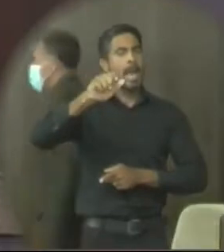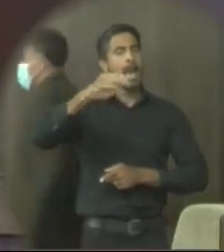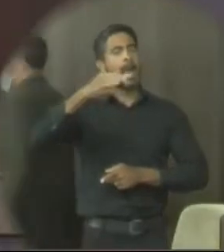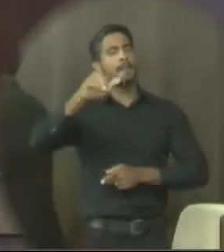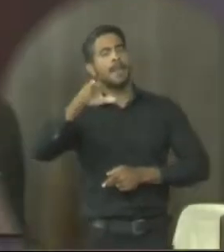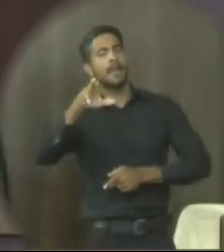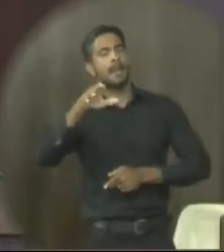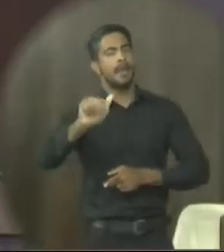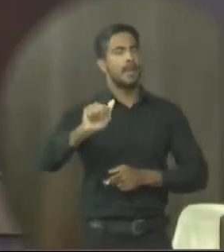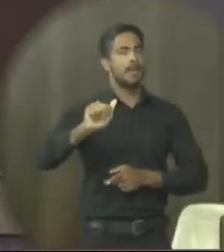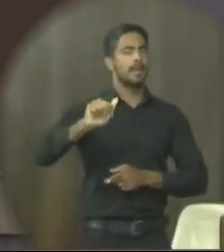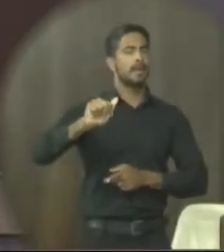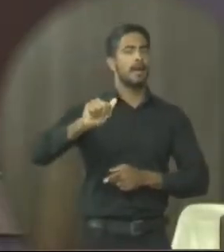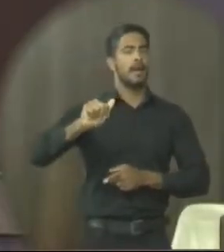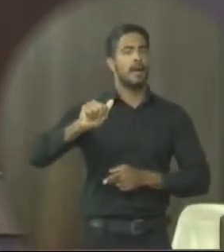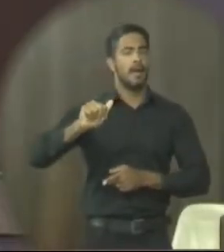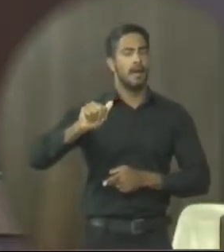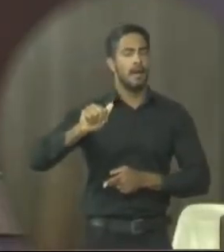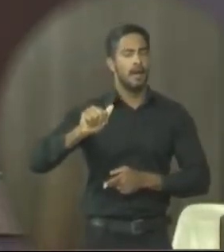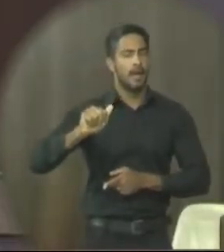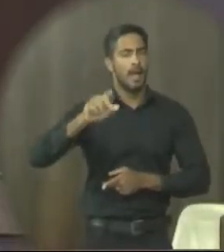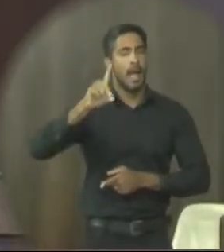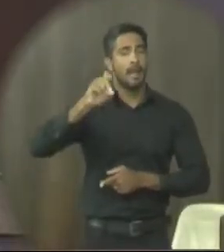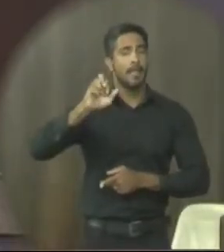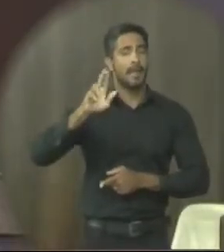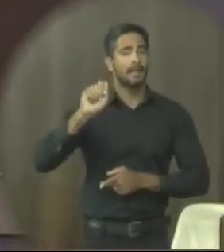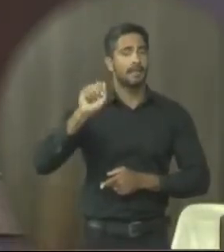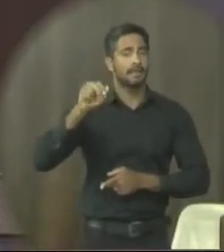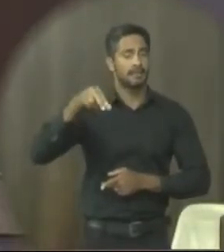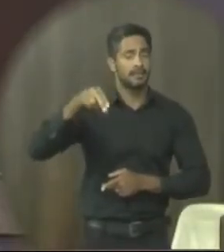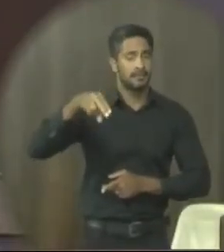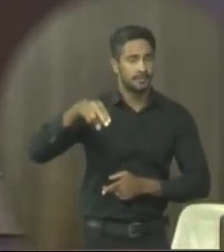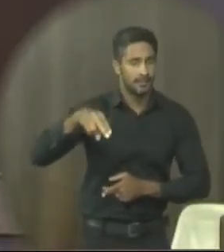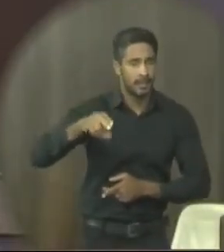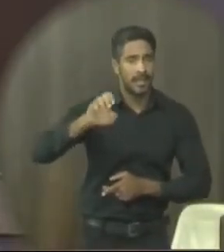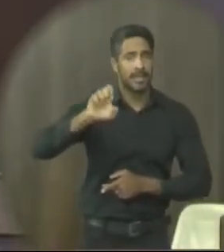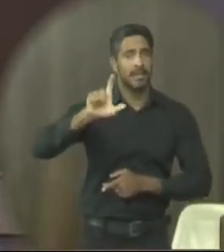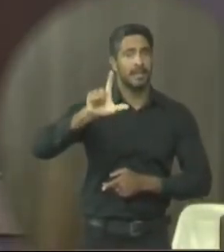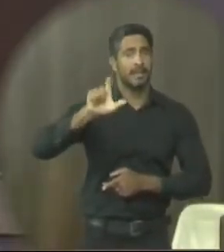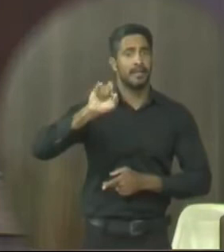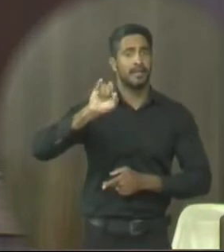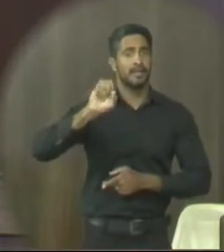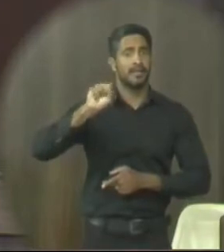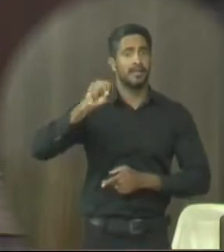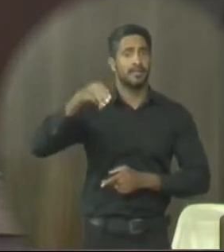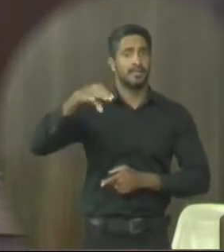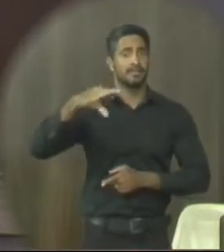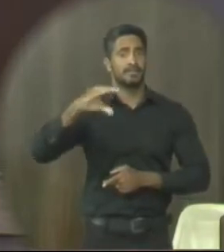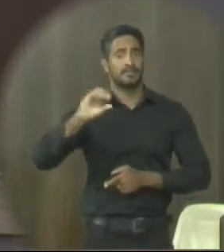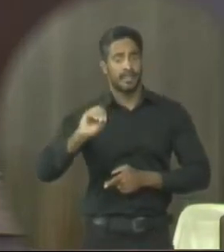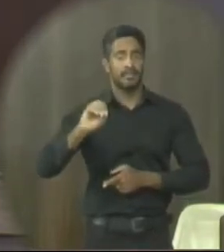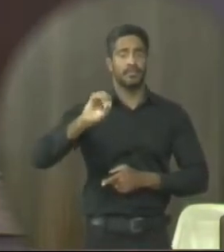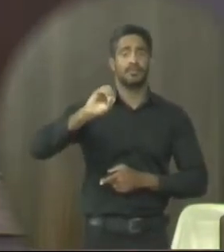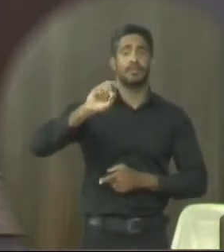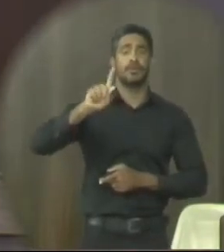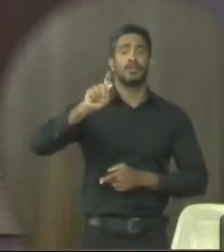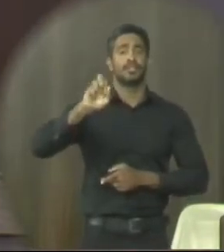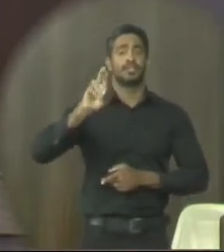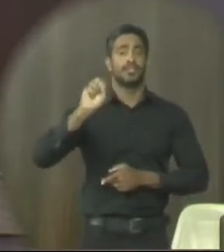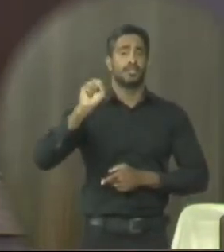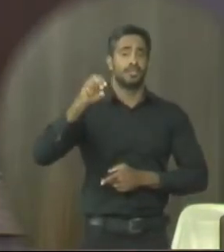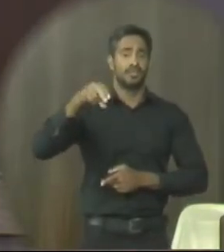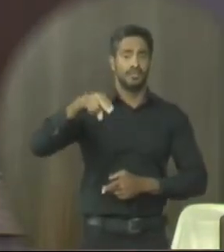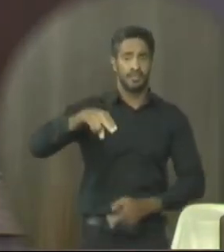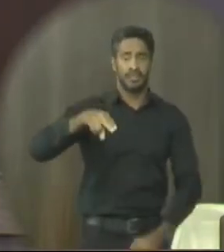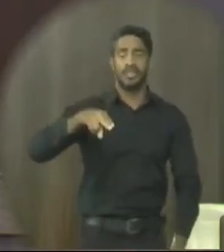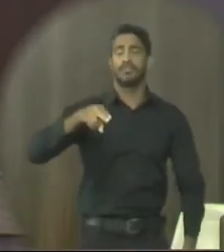Romana da Silva Teixeira, Derlan Miranda dos Reis, Elismácio Borges Ferreira, Gesto do Espírito